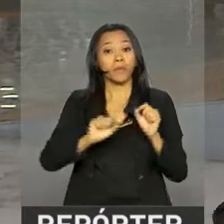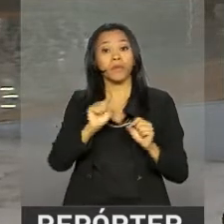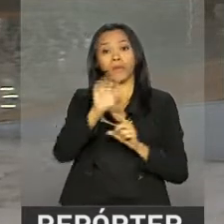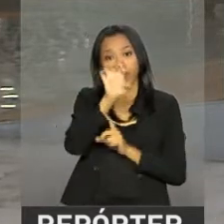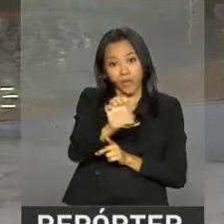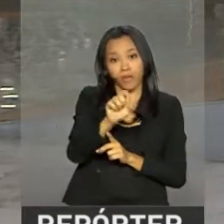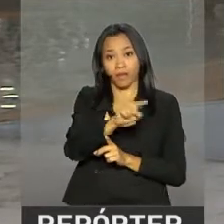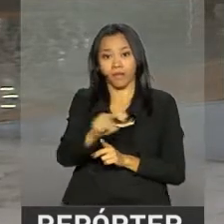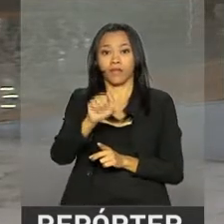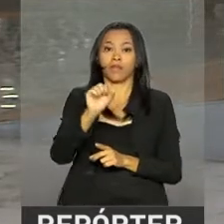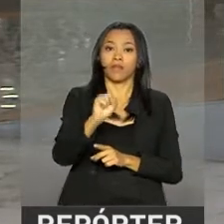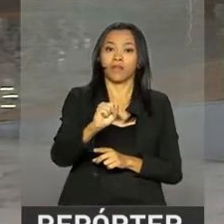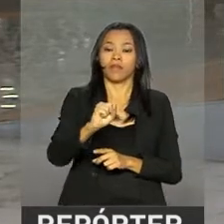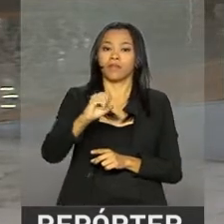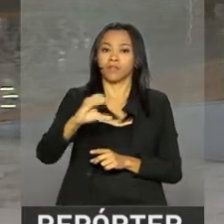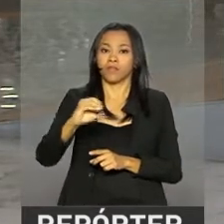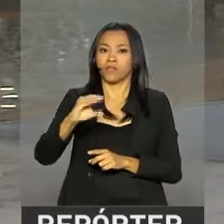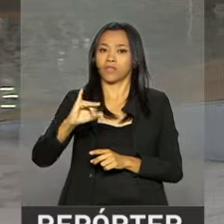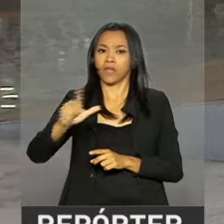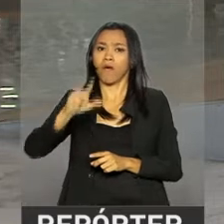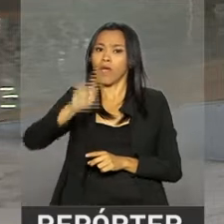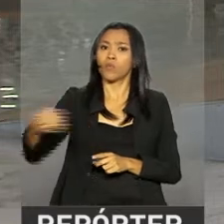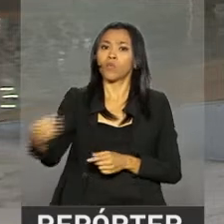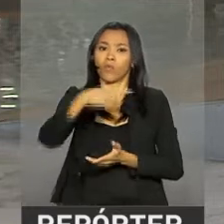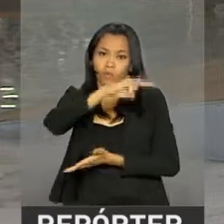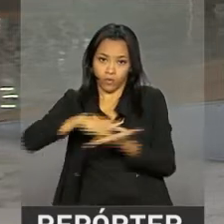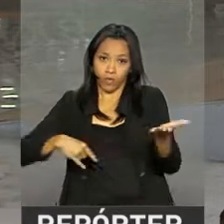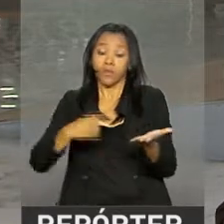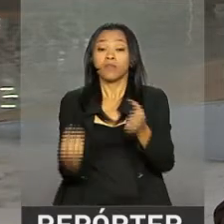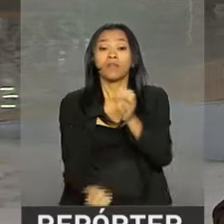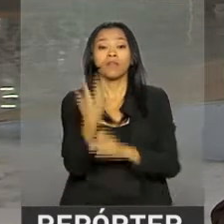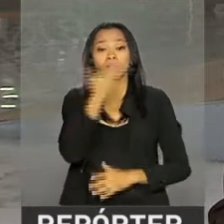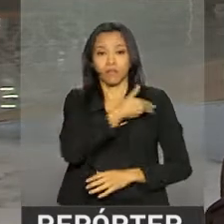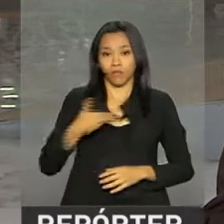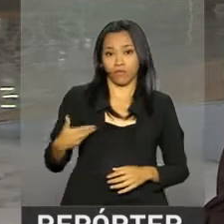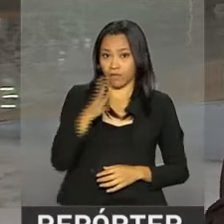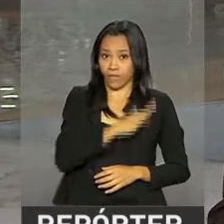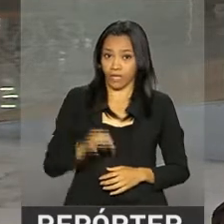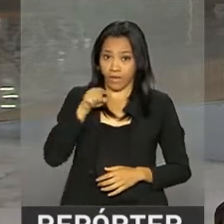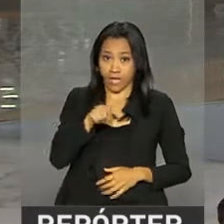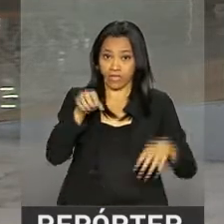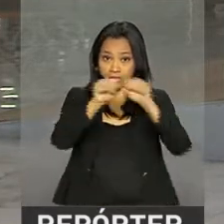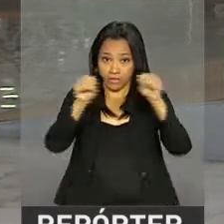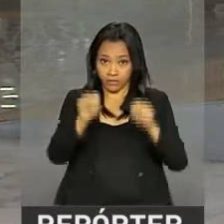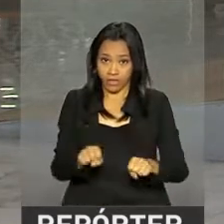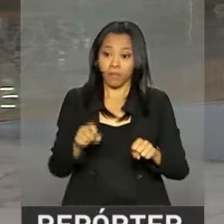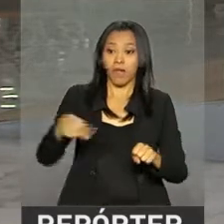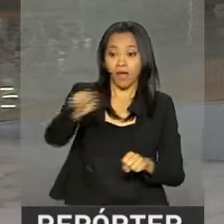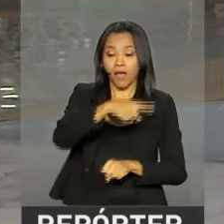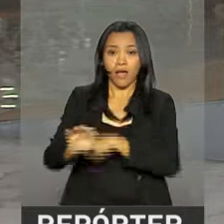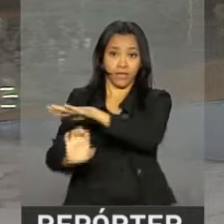novo registro criado, elaborado pelo governo federal. Por meio desse sistema, as empresas vão ter que